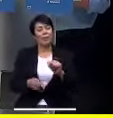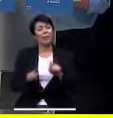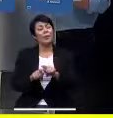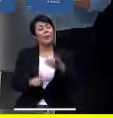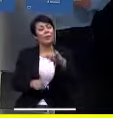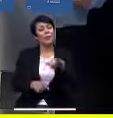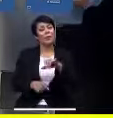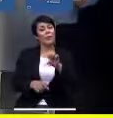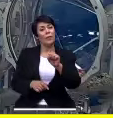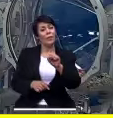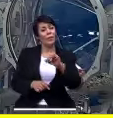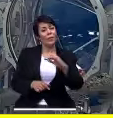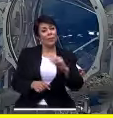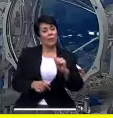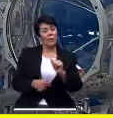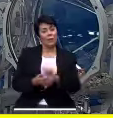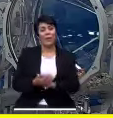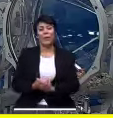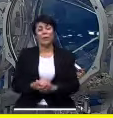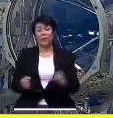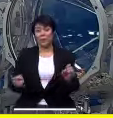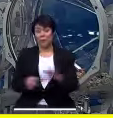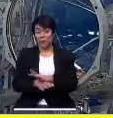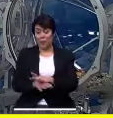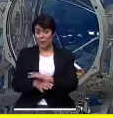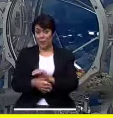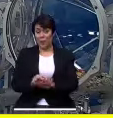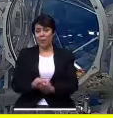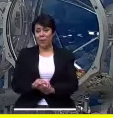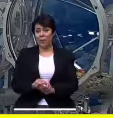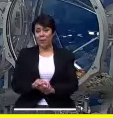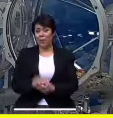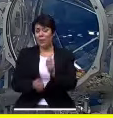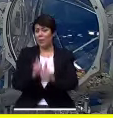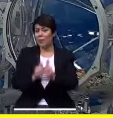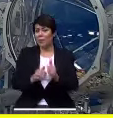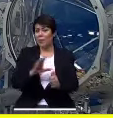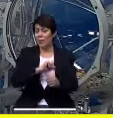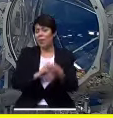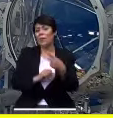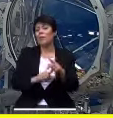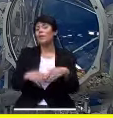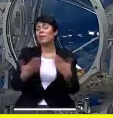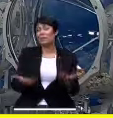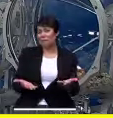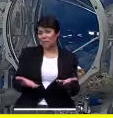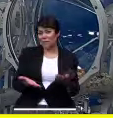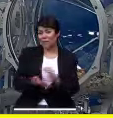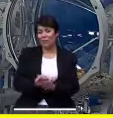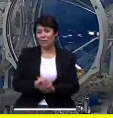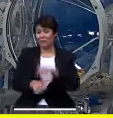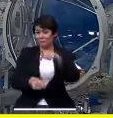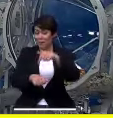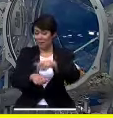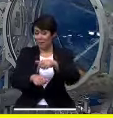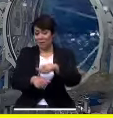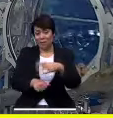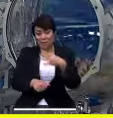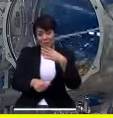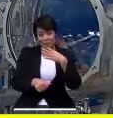e a Jéssica. Muito bem, tudo pronto. Qual é o seu time do coração? Está na hora de